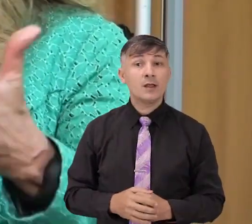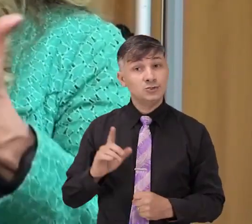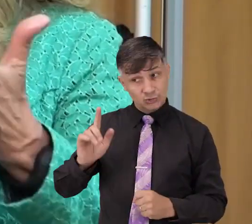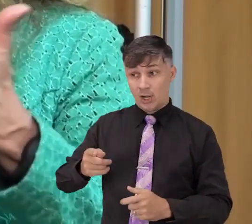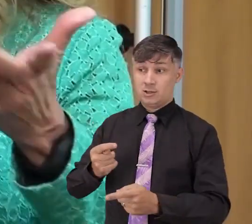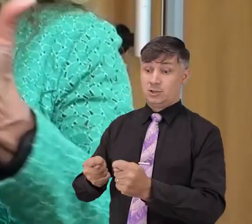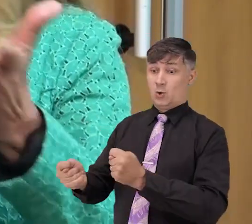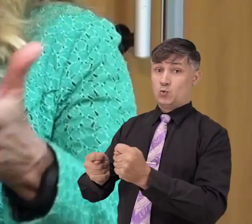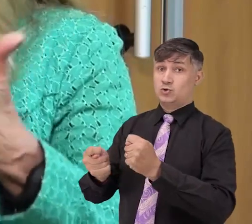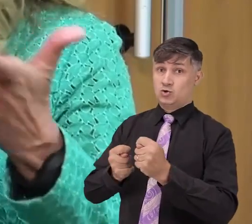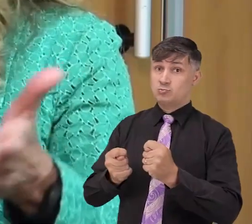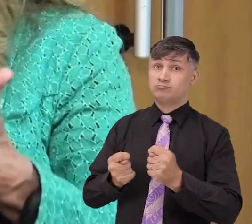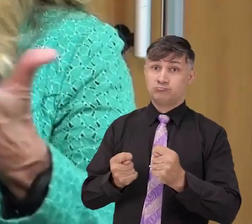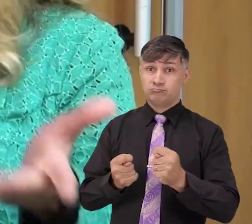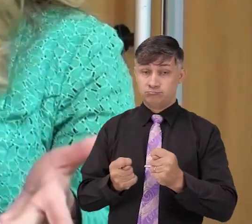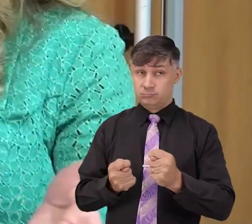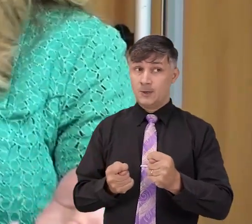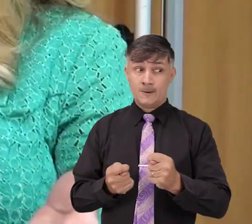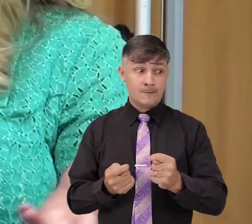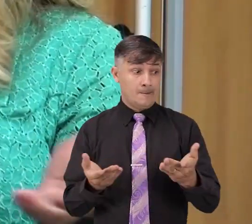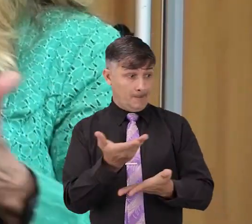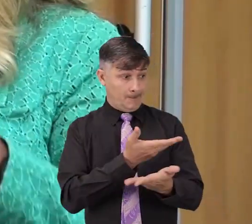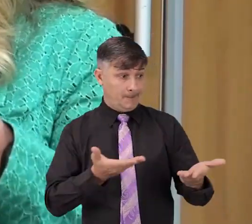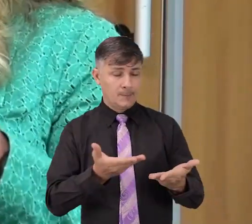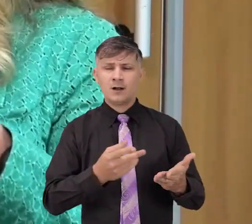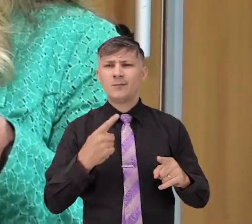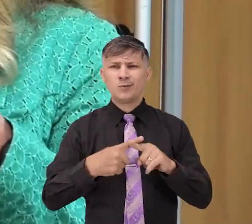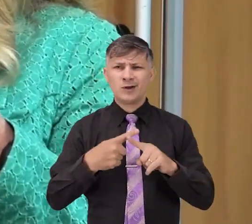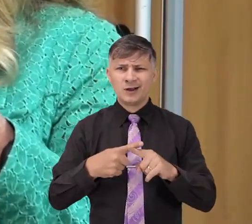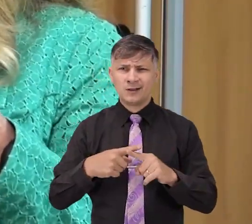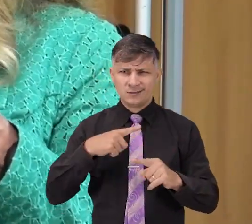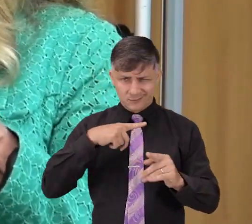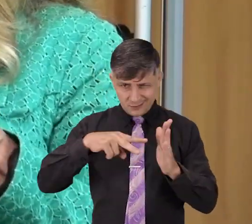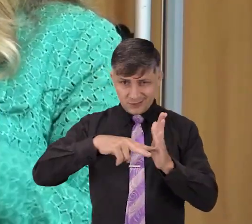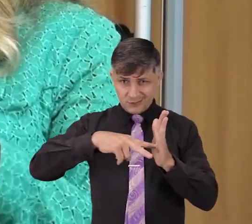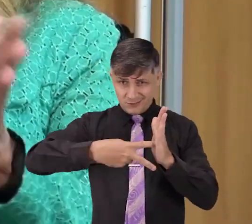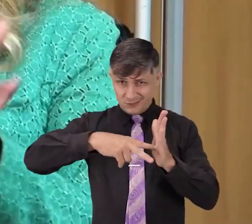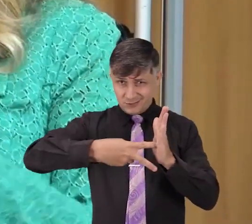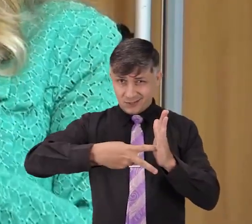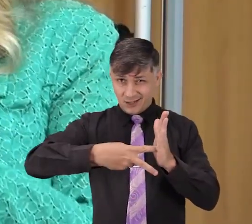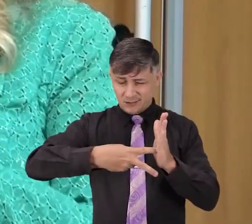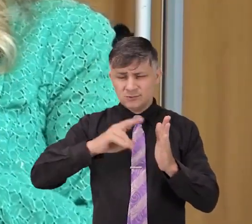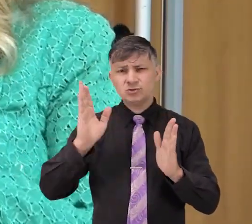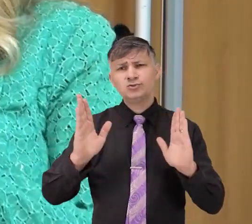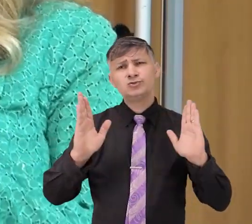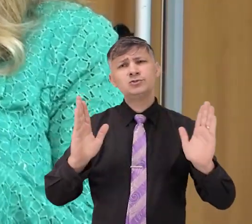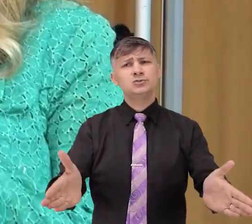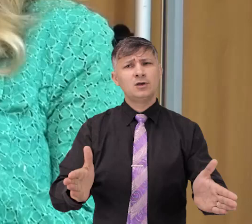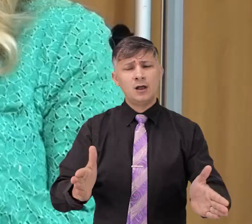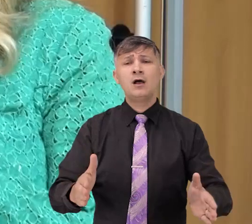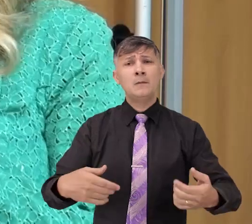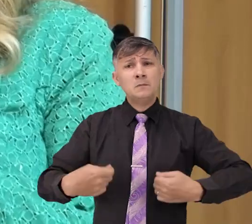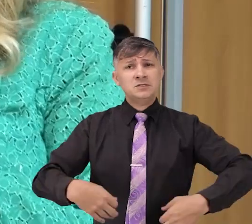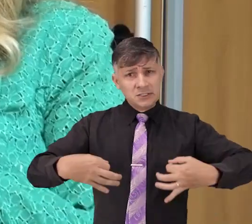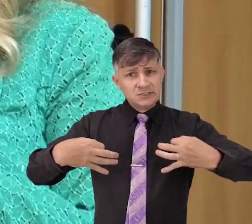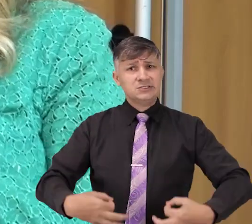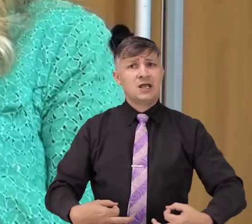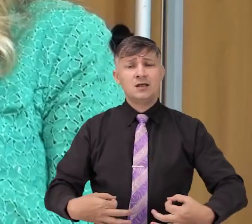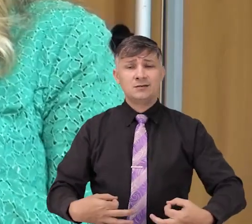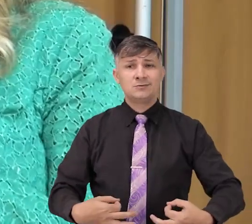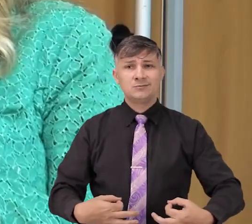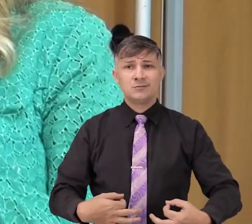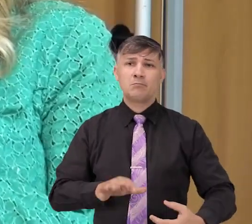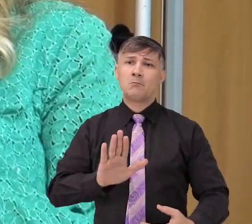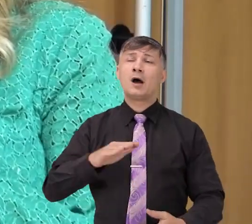da negociação, porque os sindicatos também, né, você tinha aquela até... que foi uma coisa que era para dar certo, mas eu